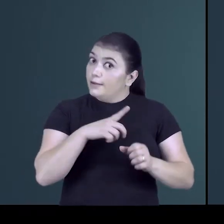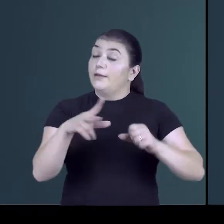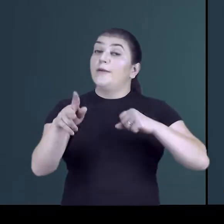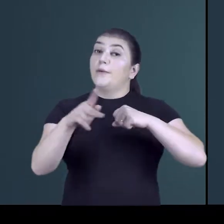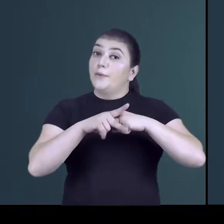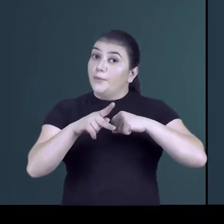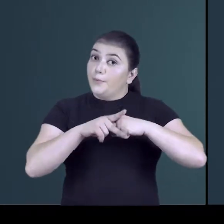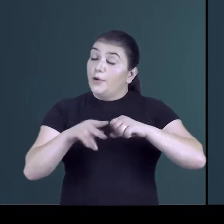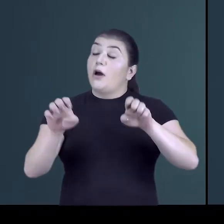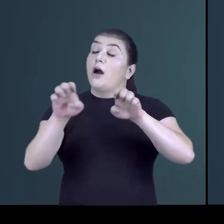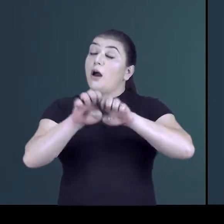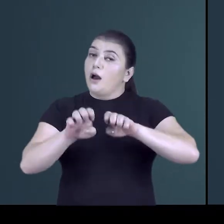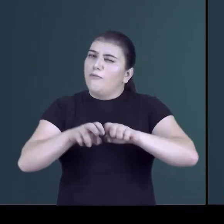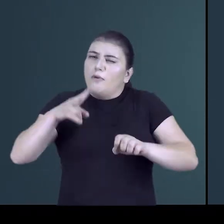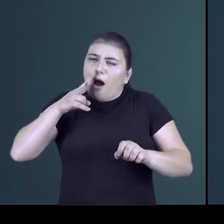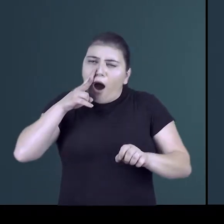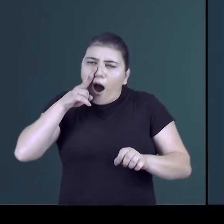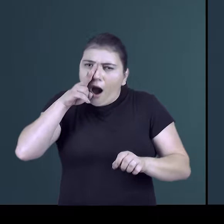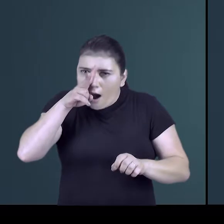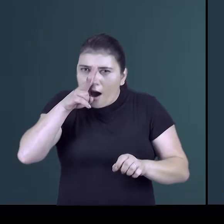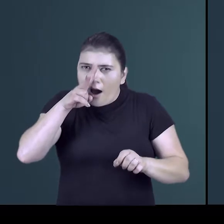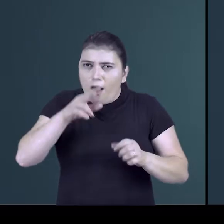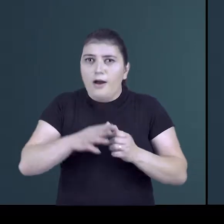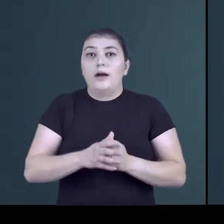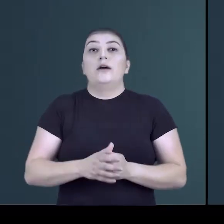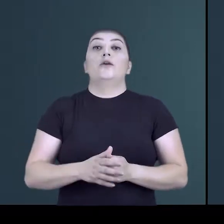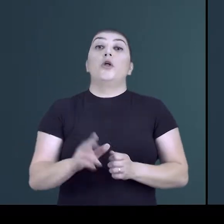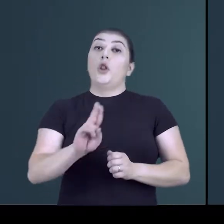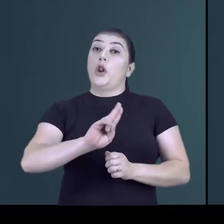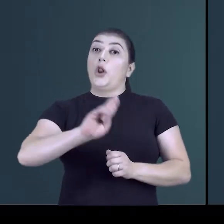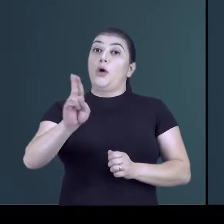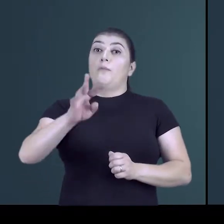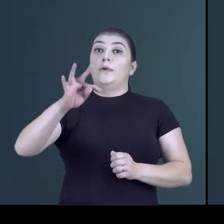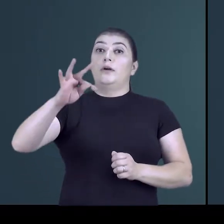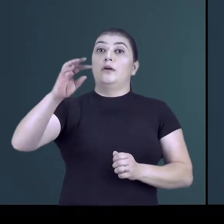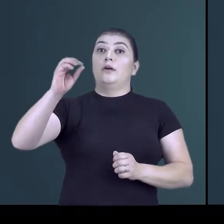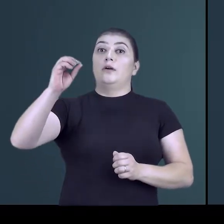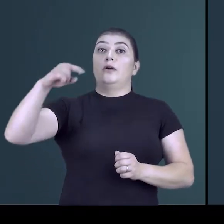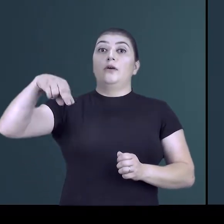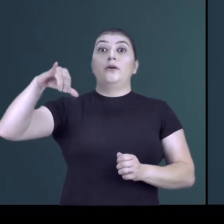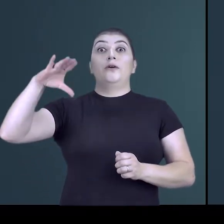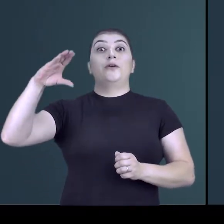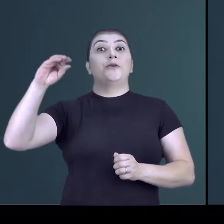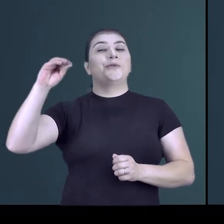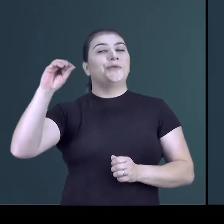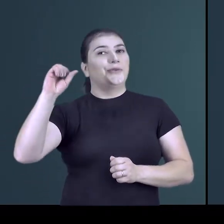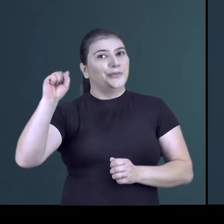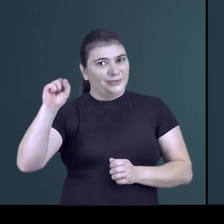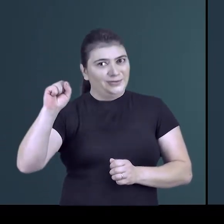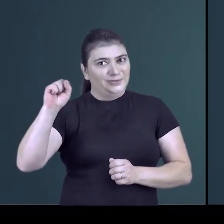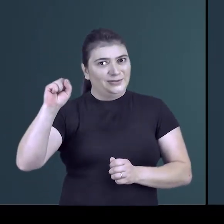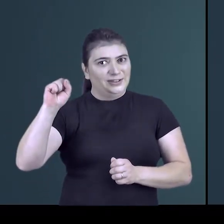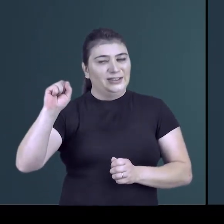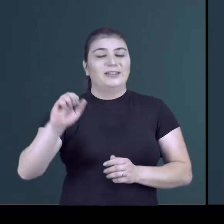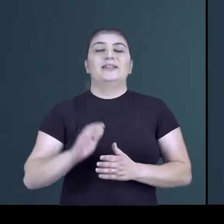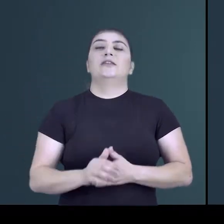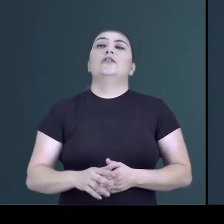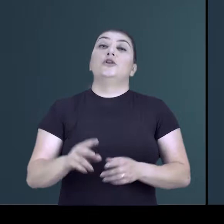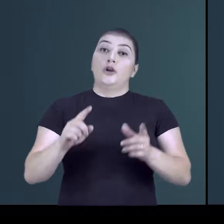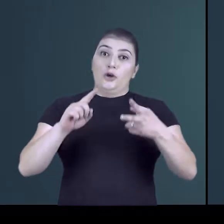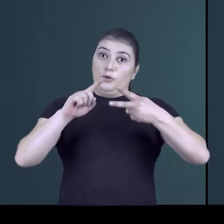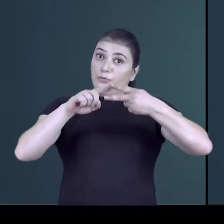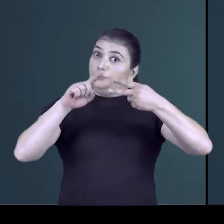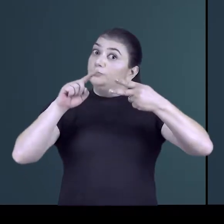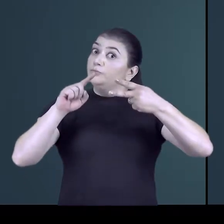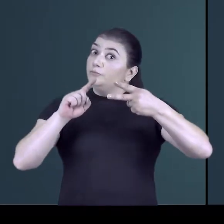pronomes que têm uma estrutura forte, vamos chamá-los de tônicos. Verificamos os dois